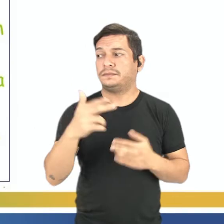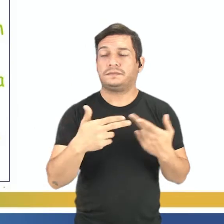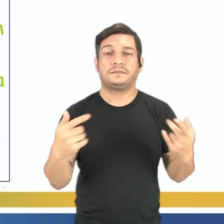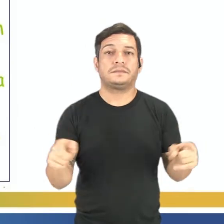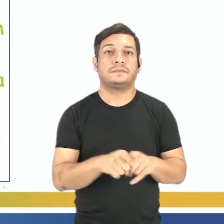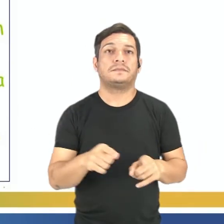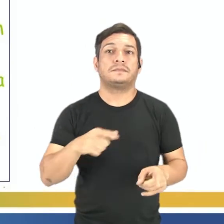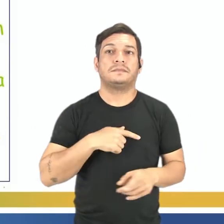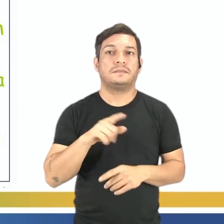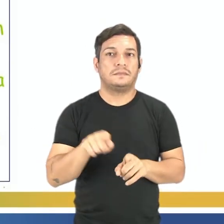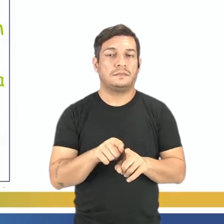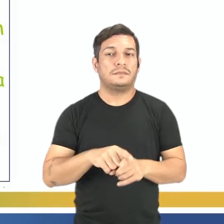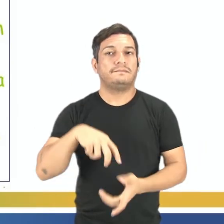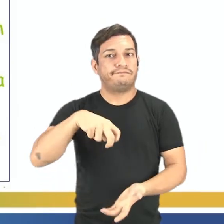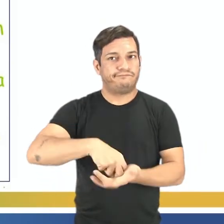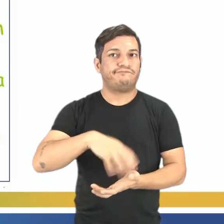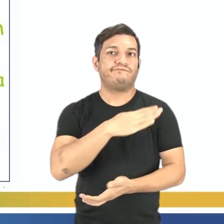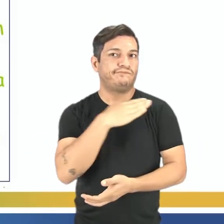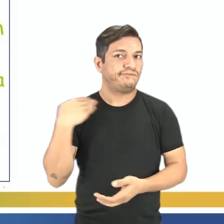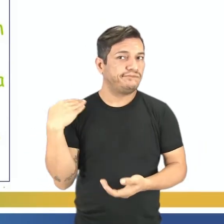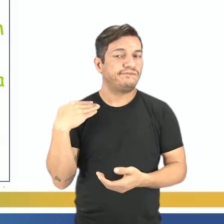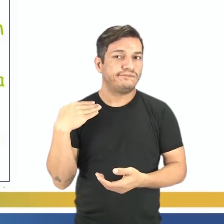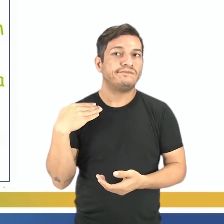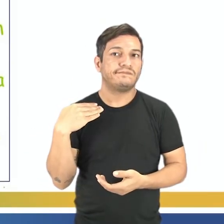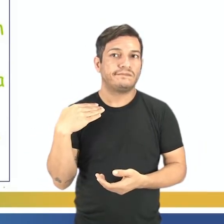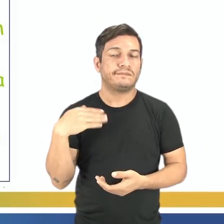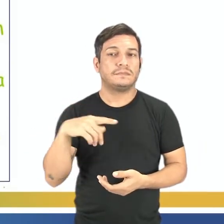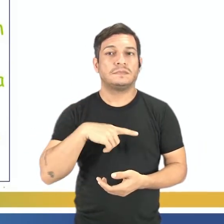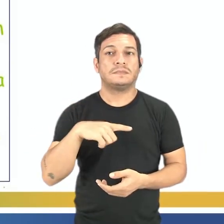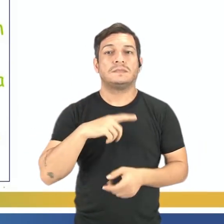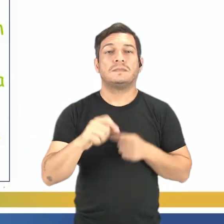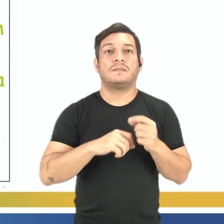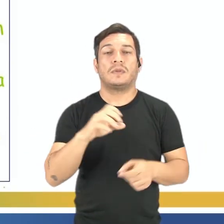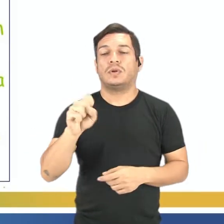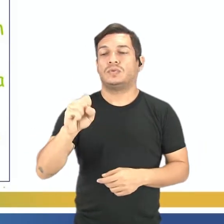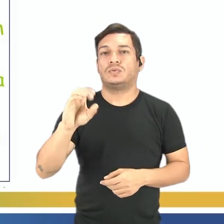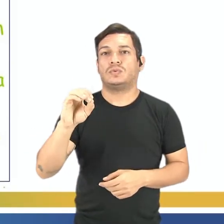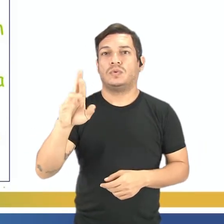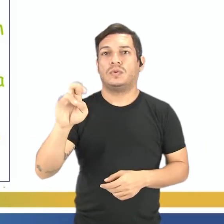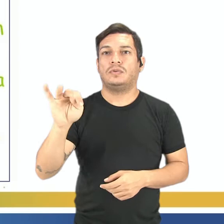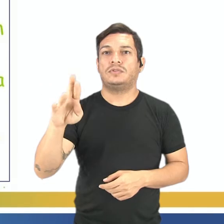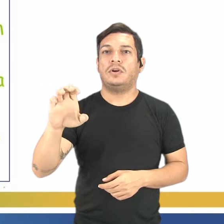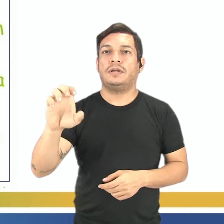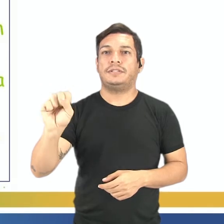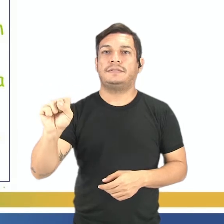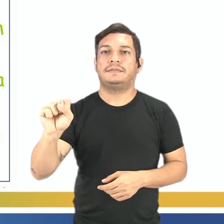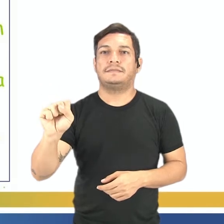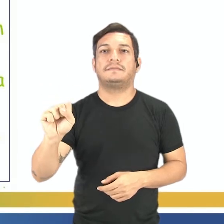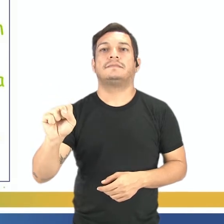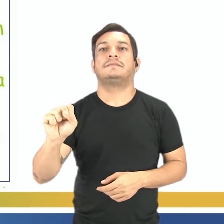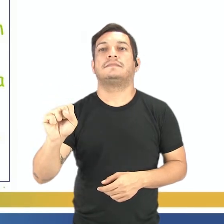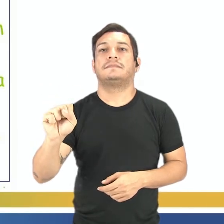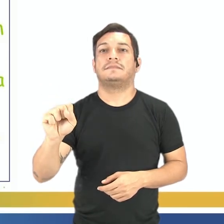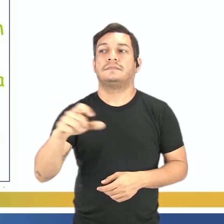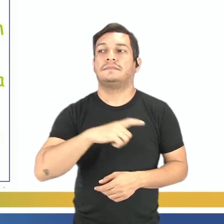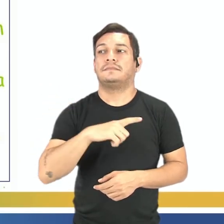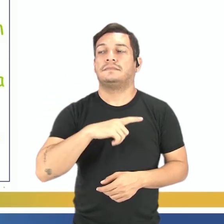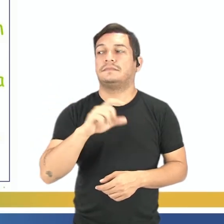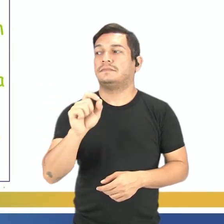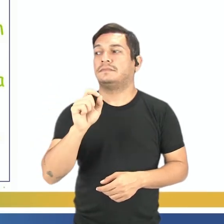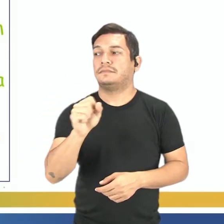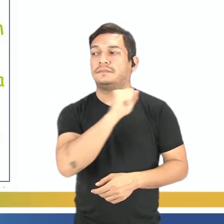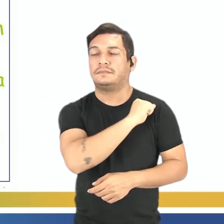Um dos grandes exemplos da pena de morte foi o nosso Sócrates. O Sócrates sofreu pena de morte, vitimado pelos